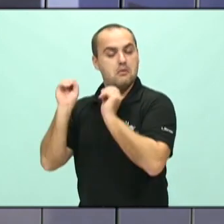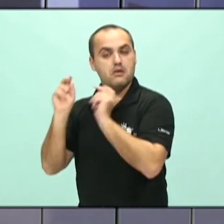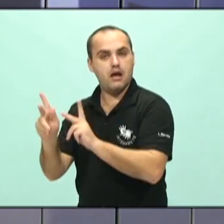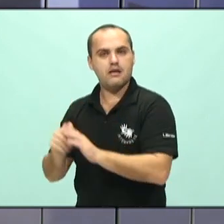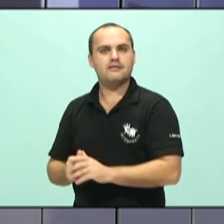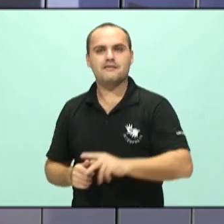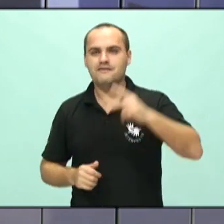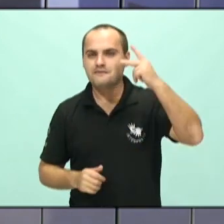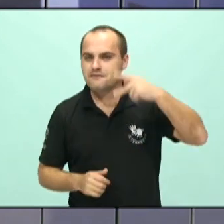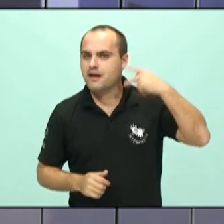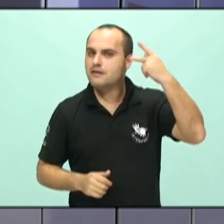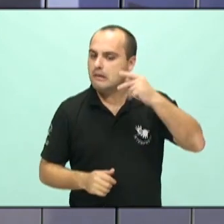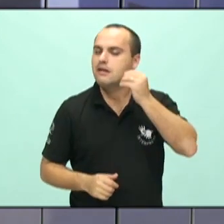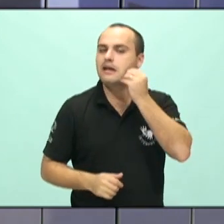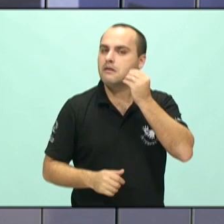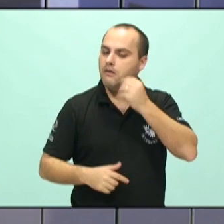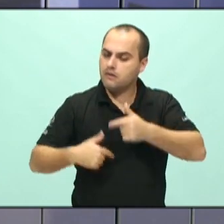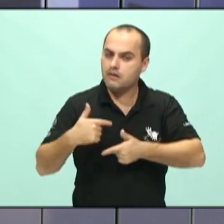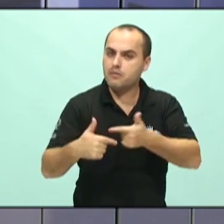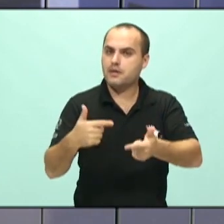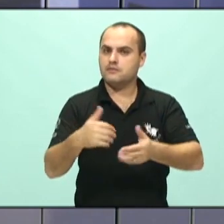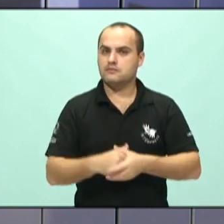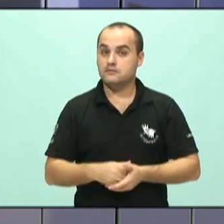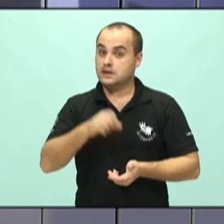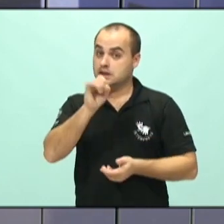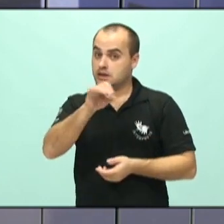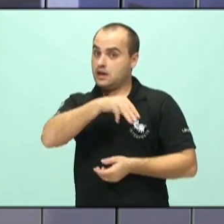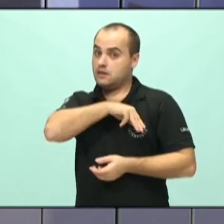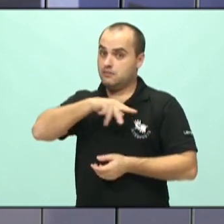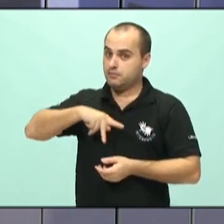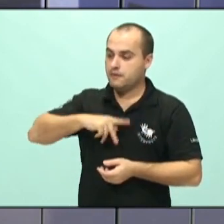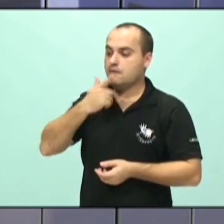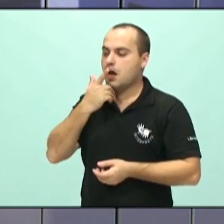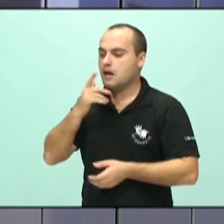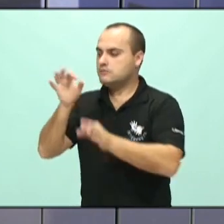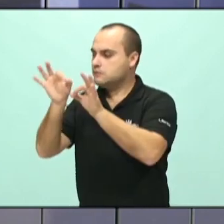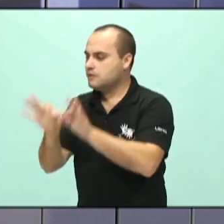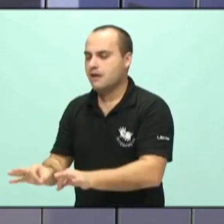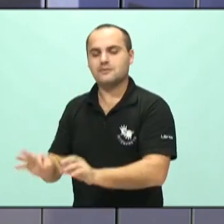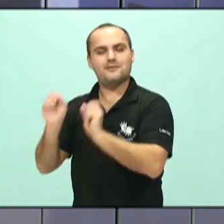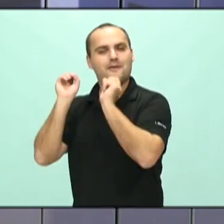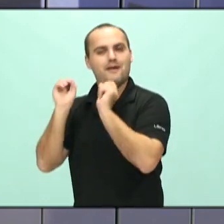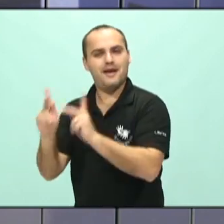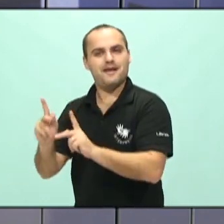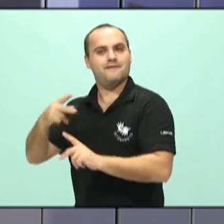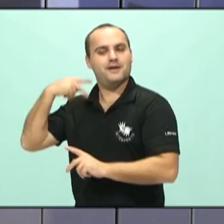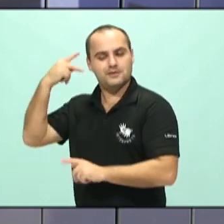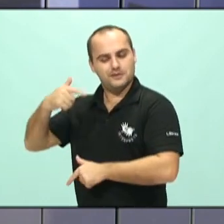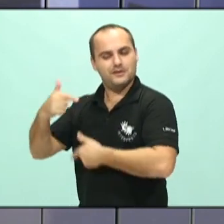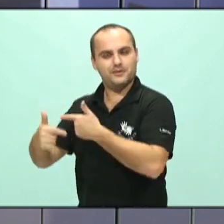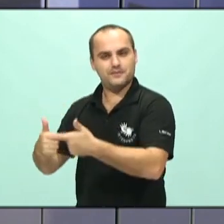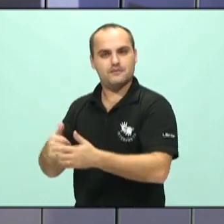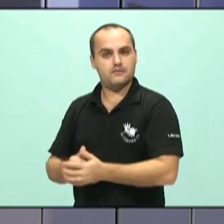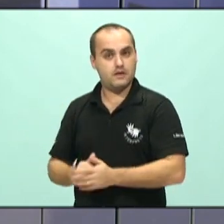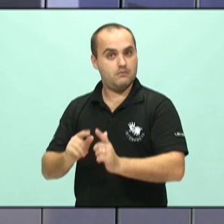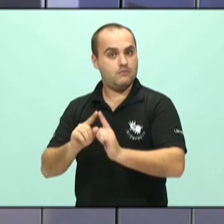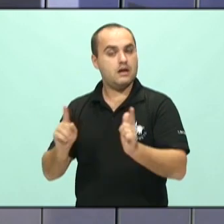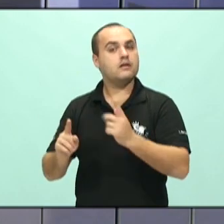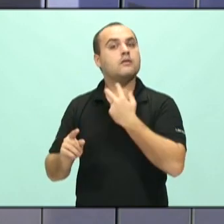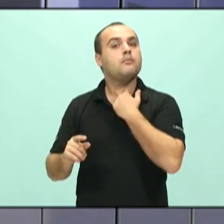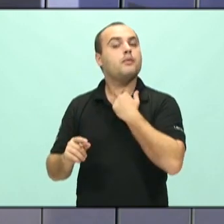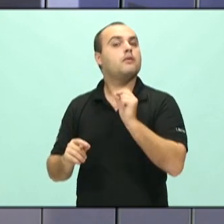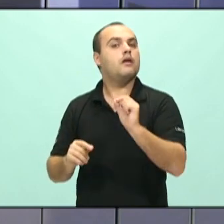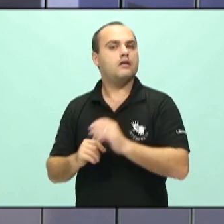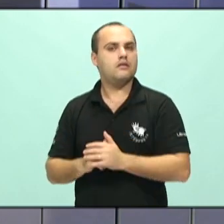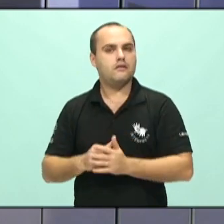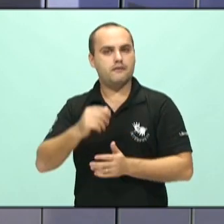vereador fez o seu trabalho. Se o Ministério Público entender que tem coisa certa, tudo bem, o vereador fez o seu trabalho. O que não pode é o vereador